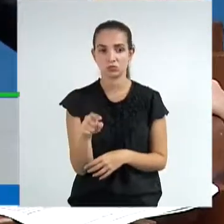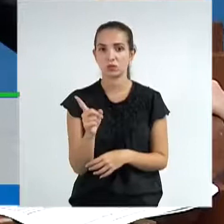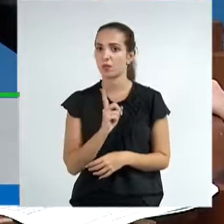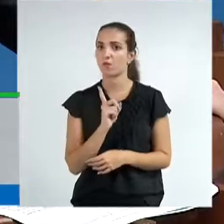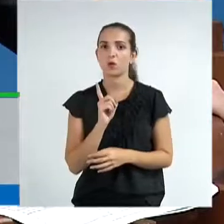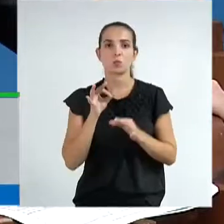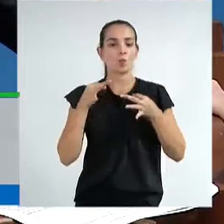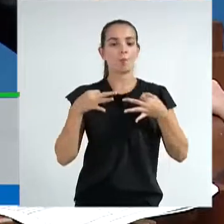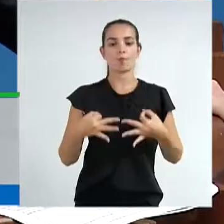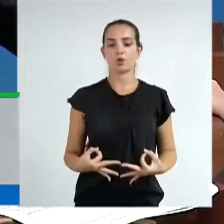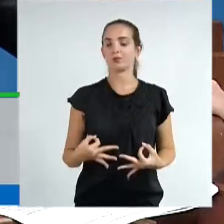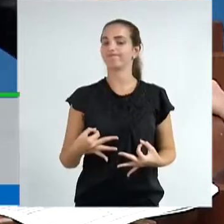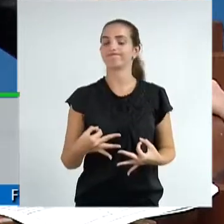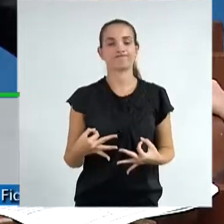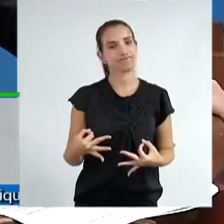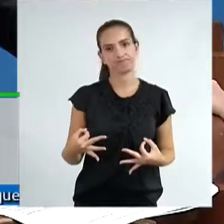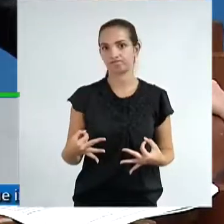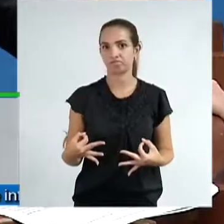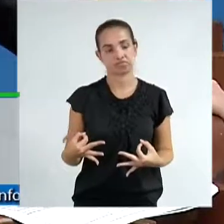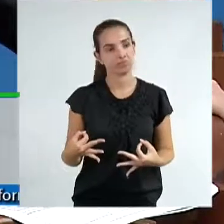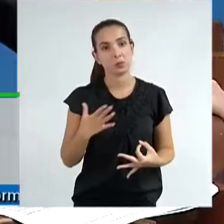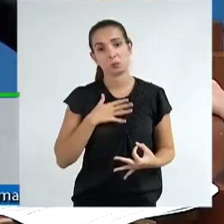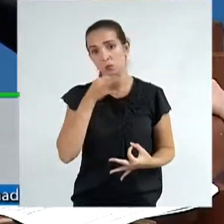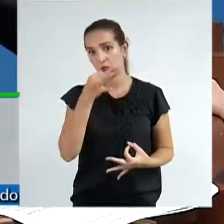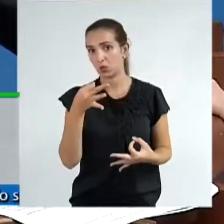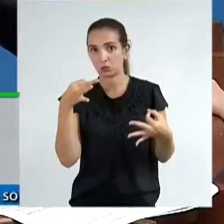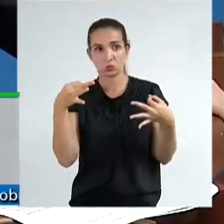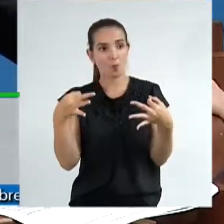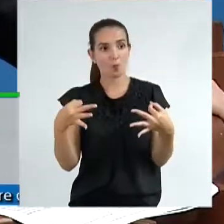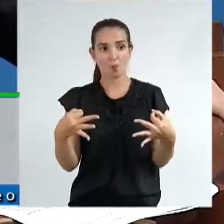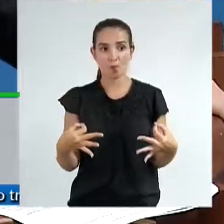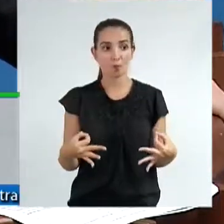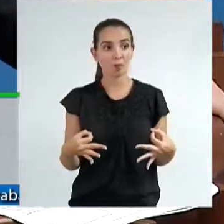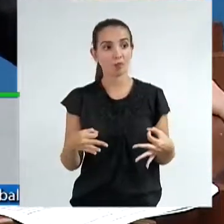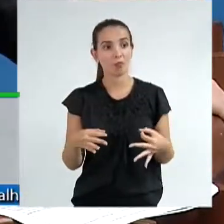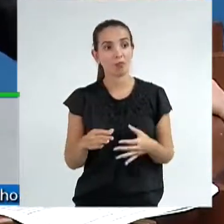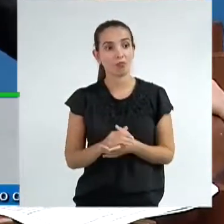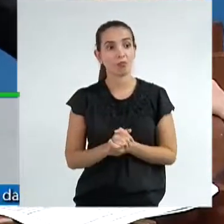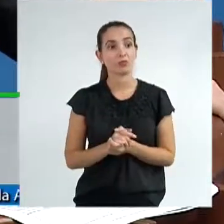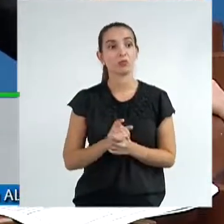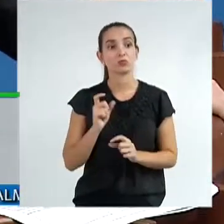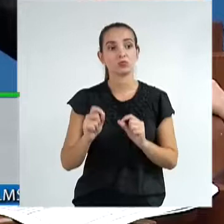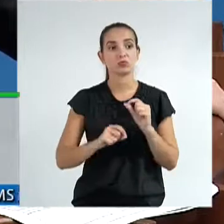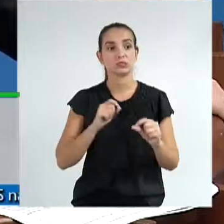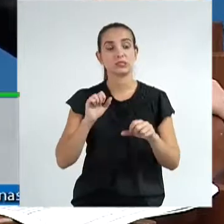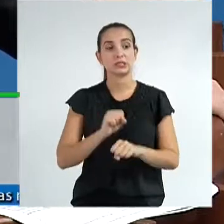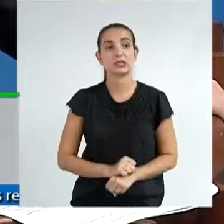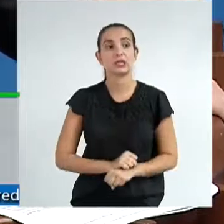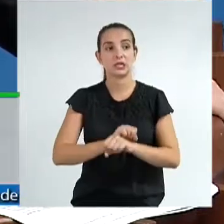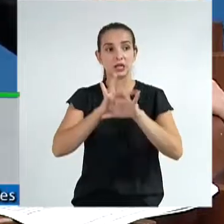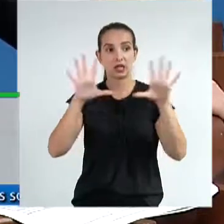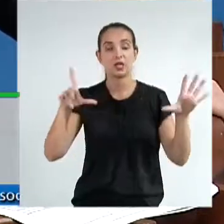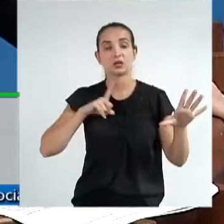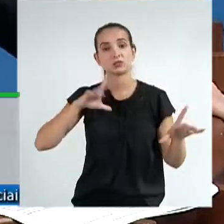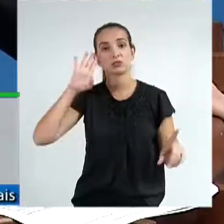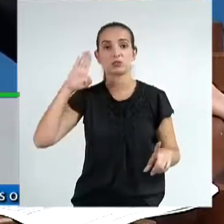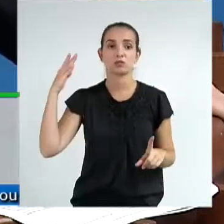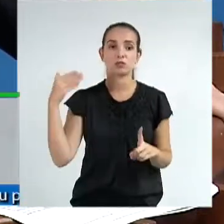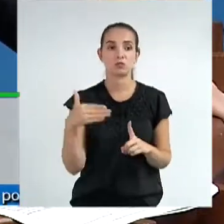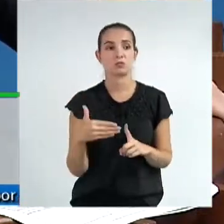isenta, ela foi uma operação que claramente teve como